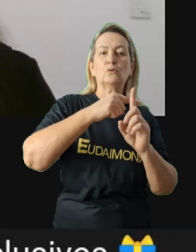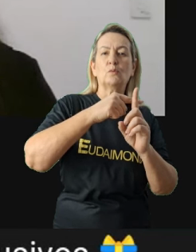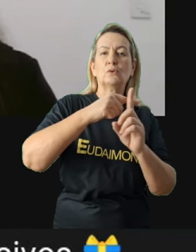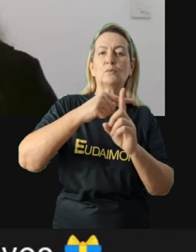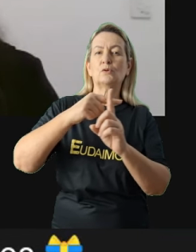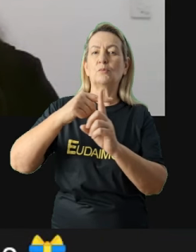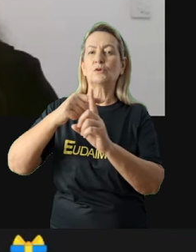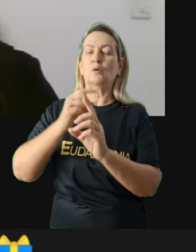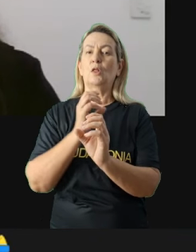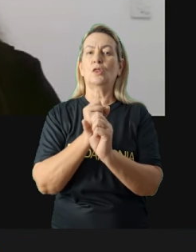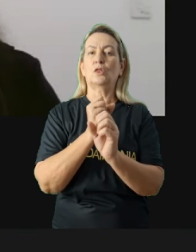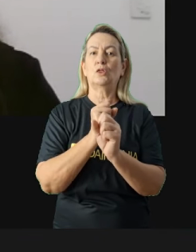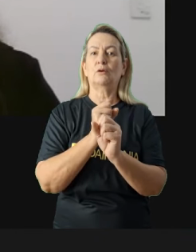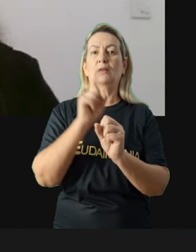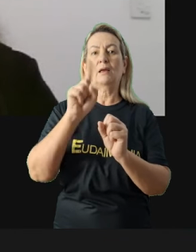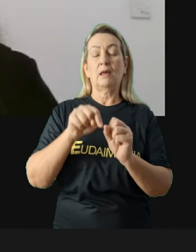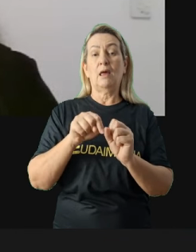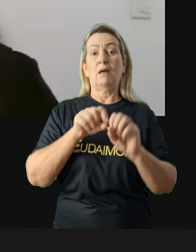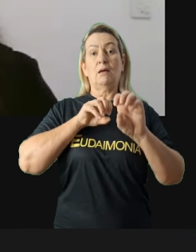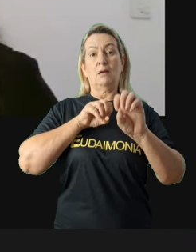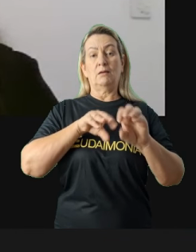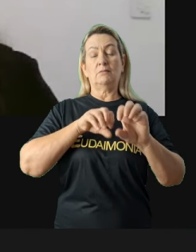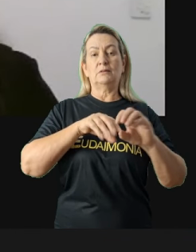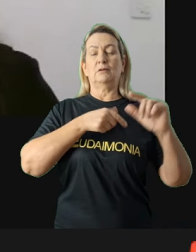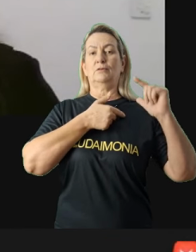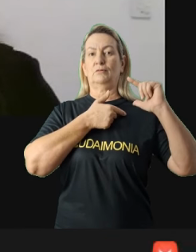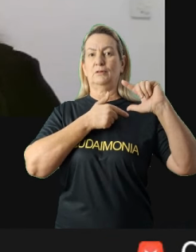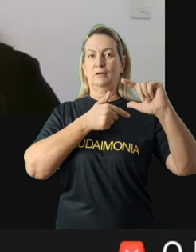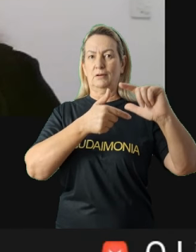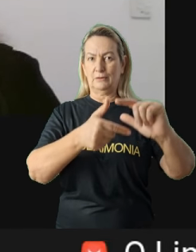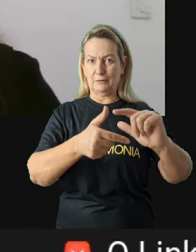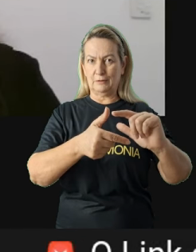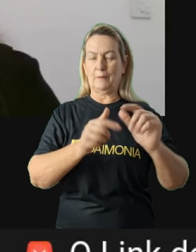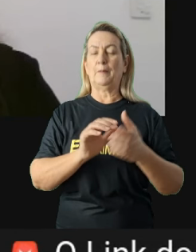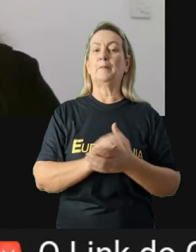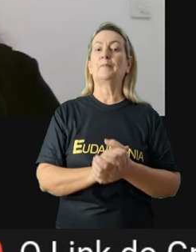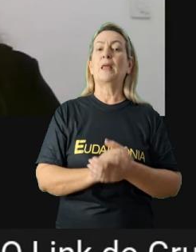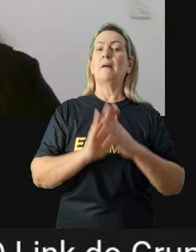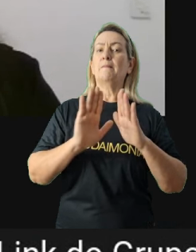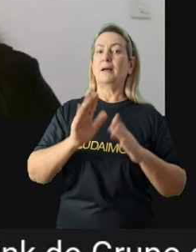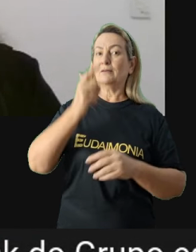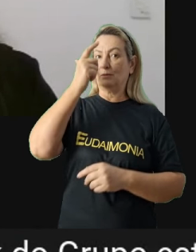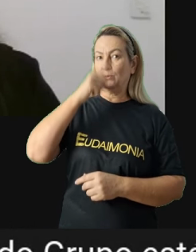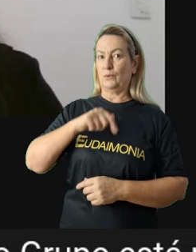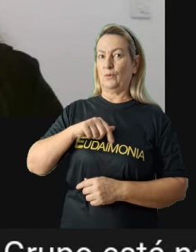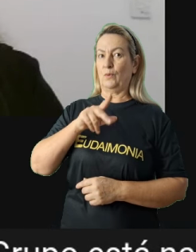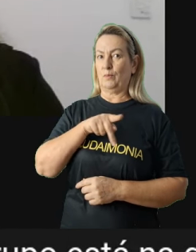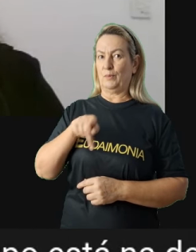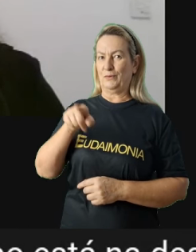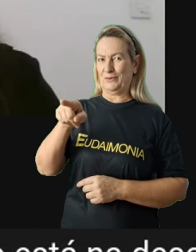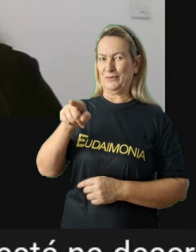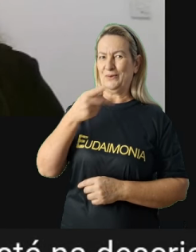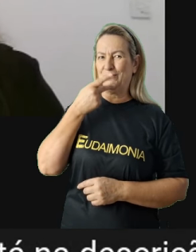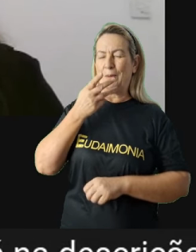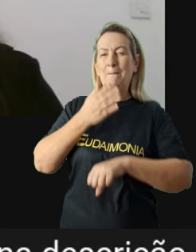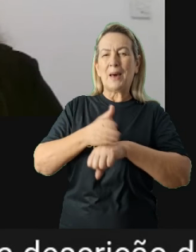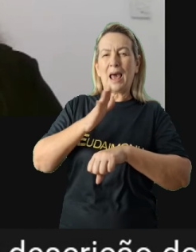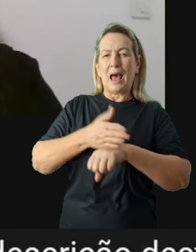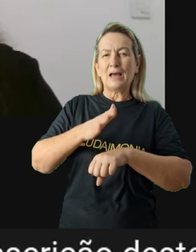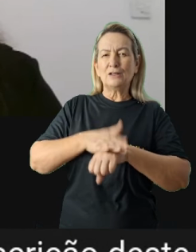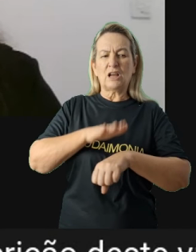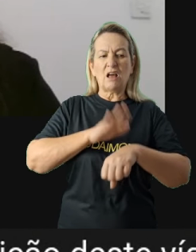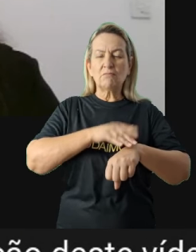contrapondo a esse método somativo que faz parte do ensino tradicional e que não cabe mais hoje em dia, né? Mas quando o